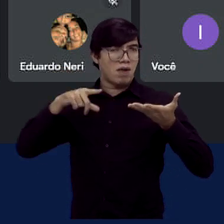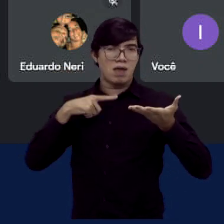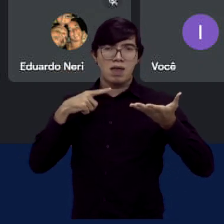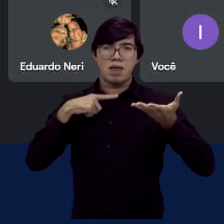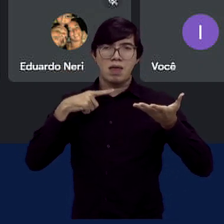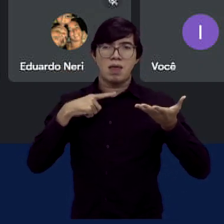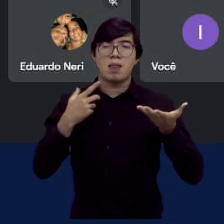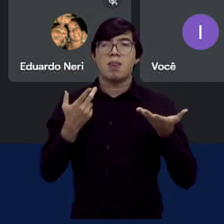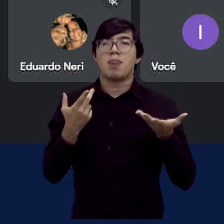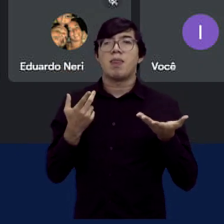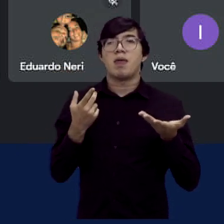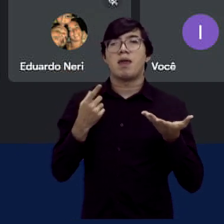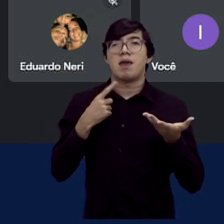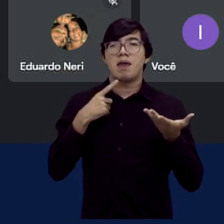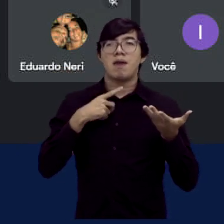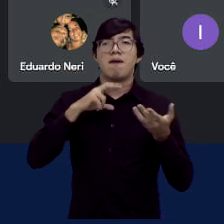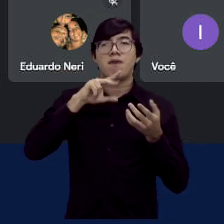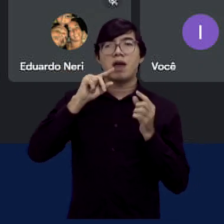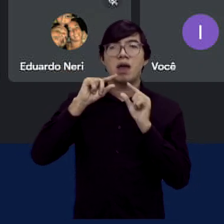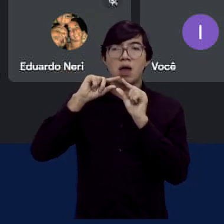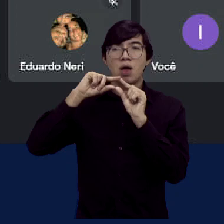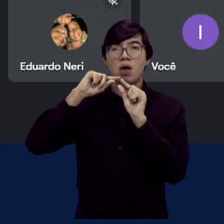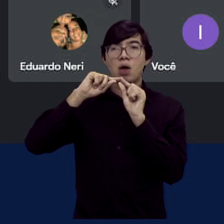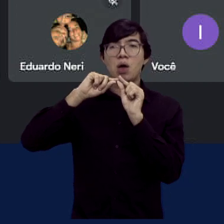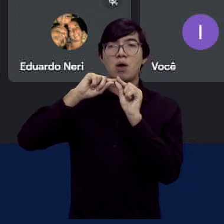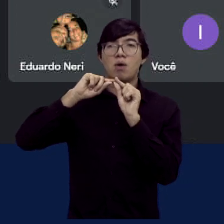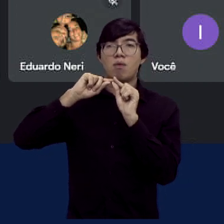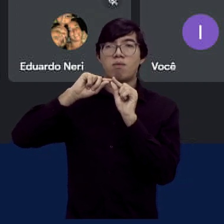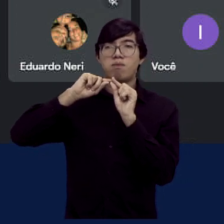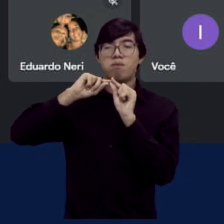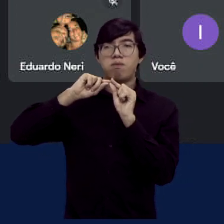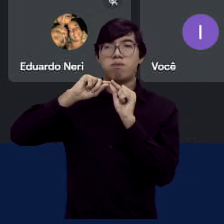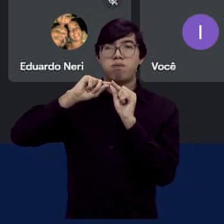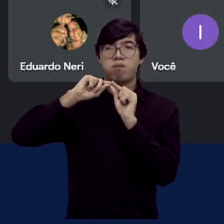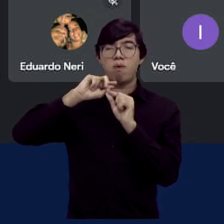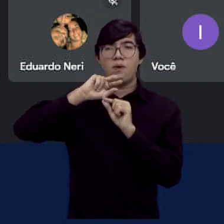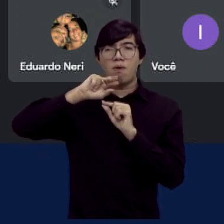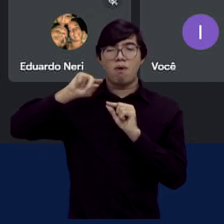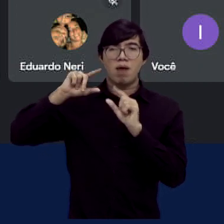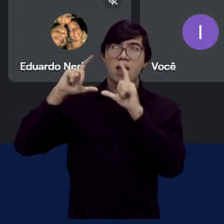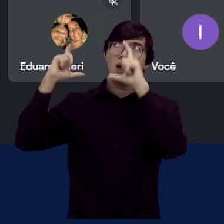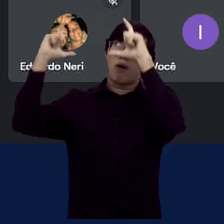está gritando, pode ser cheio de pontas como se fossem